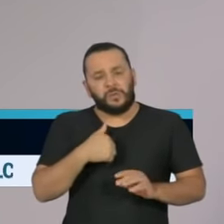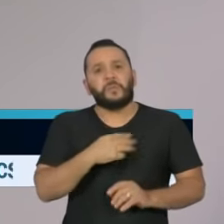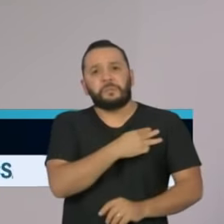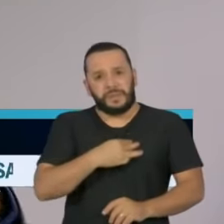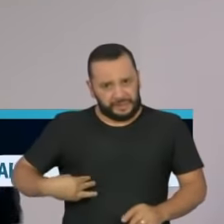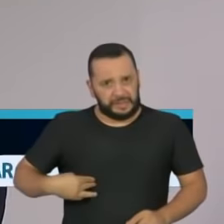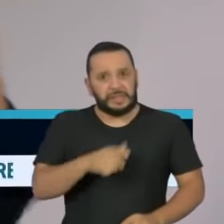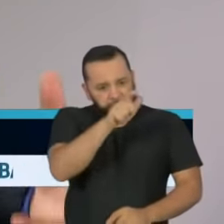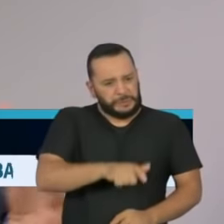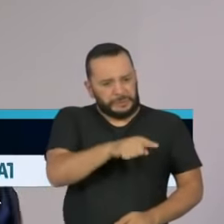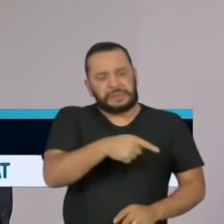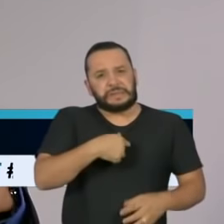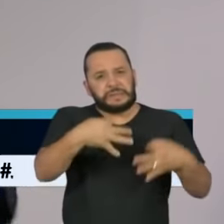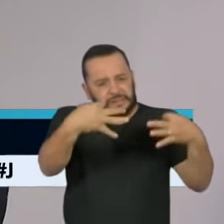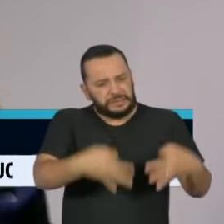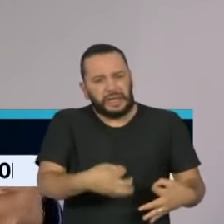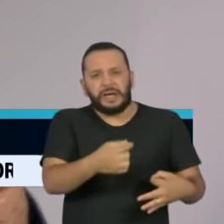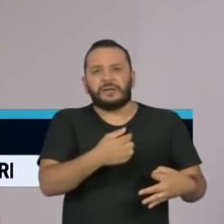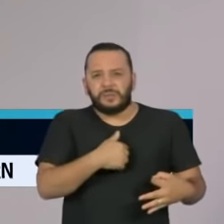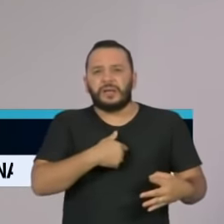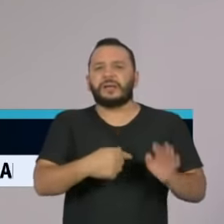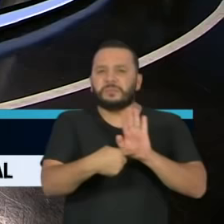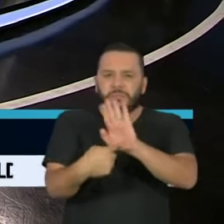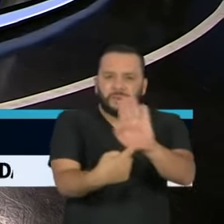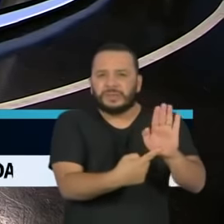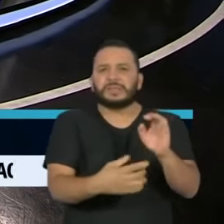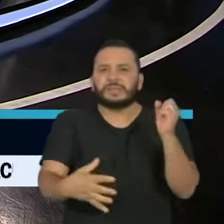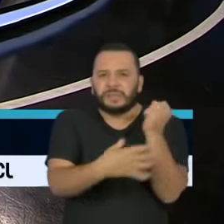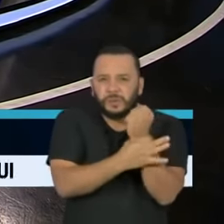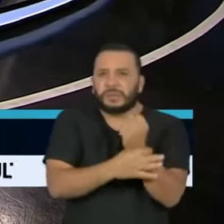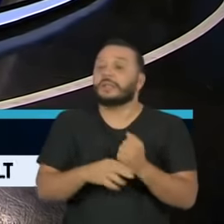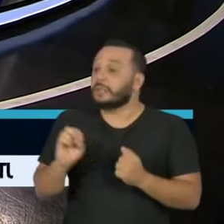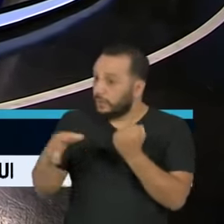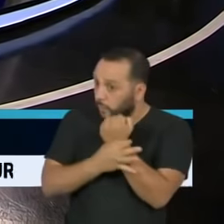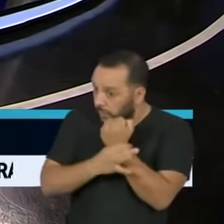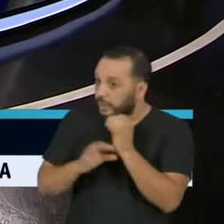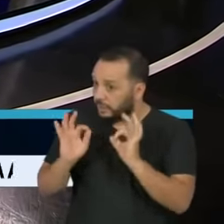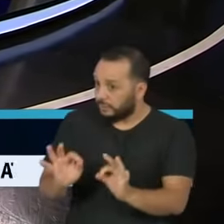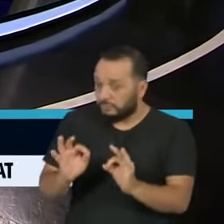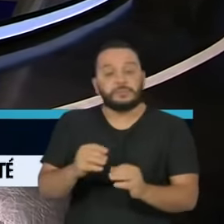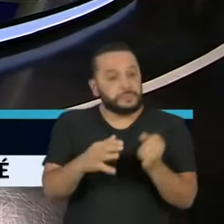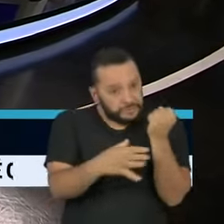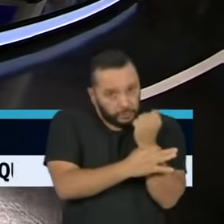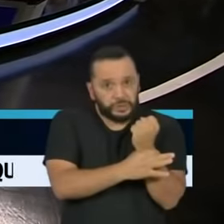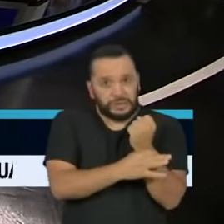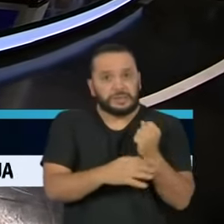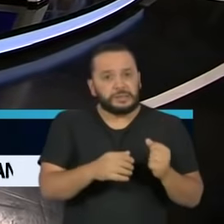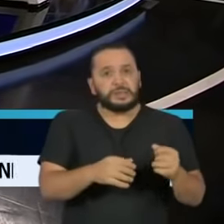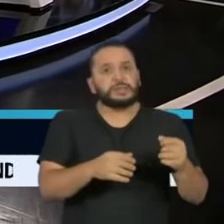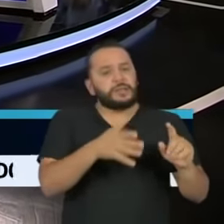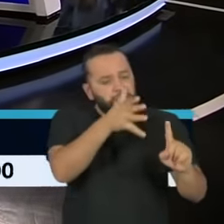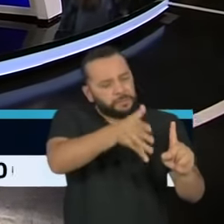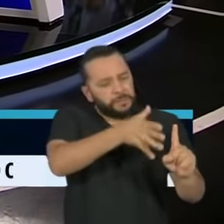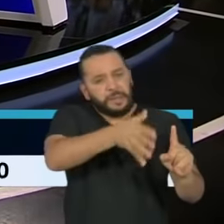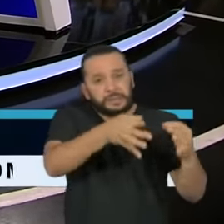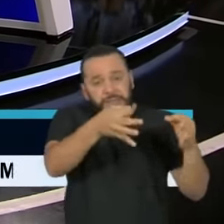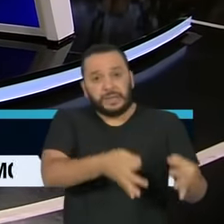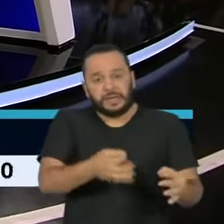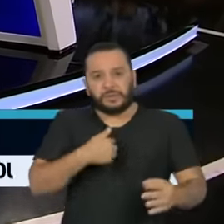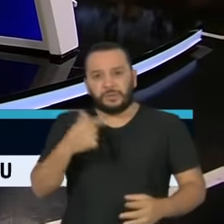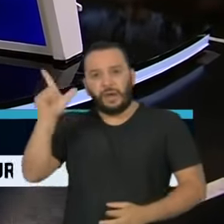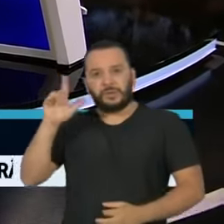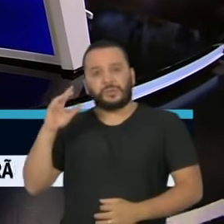coisas que está passando para o povo uma sensação de segurança. Né? Enquanto o outro vê isso... E aí, não sei